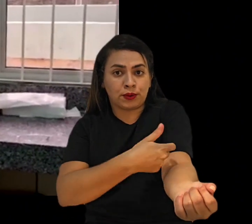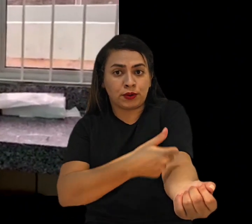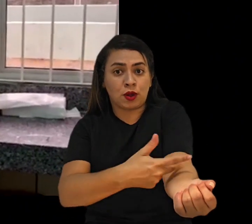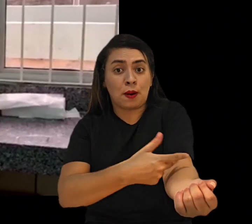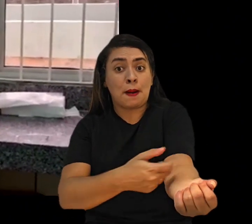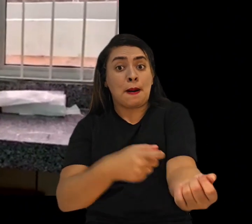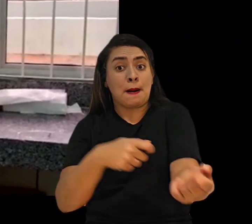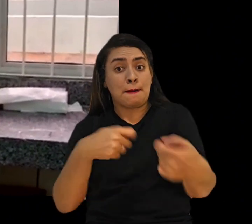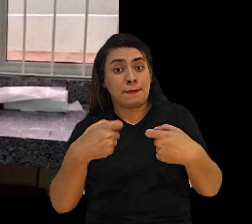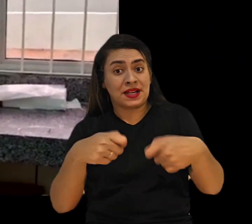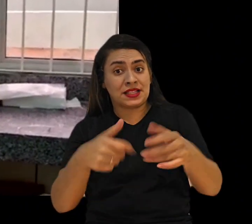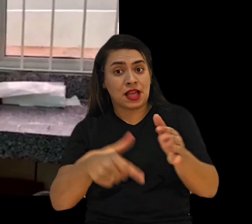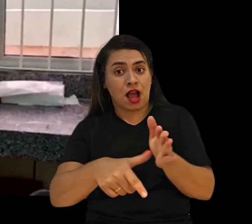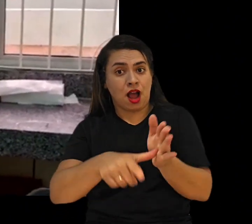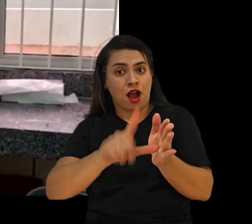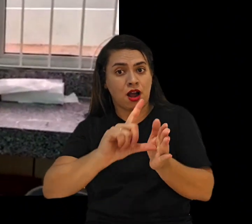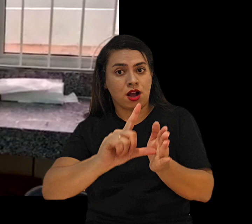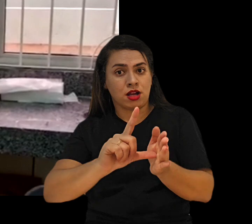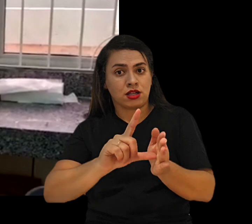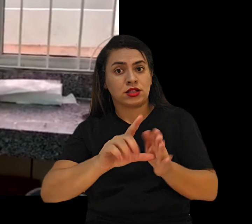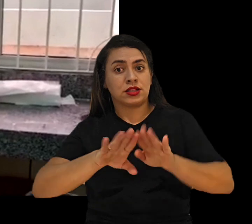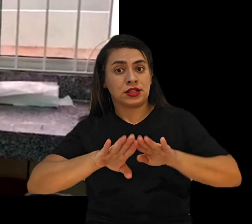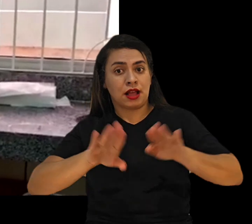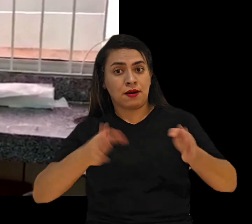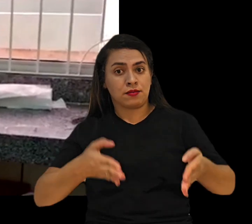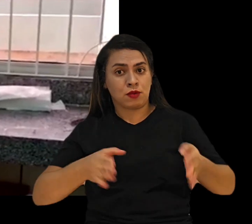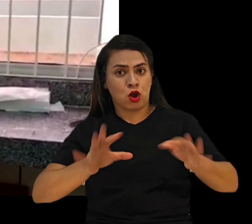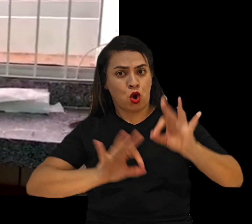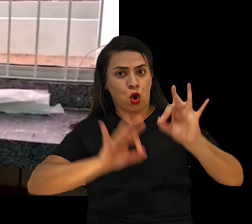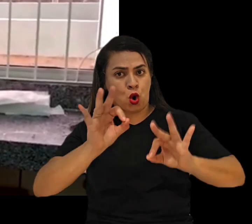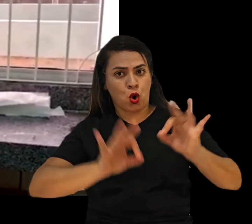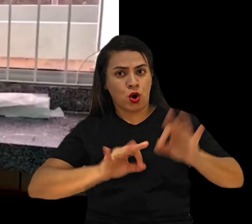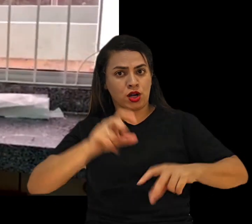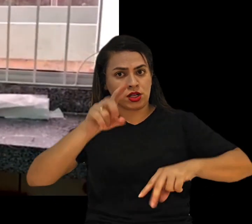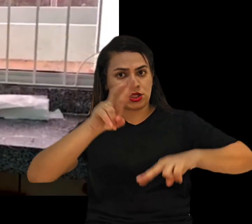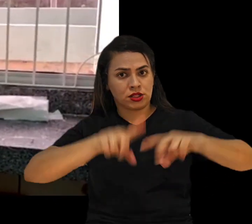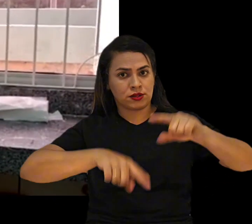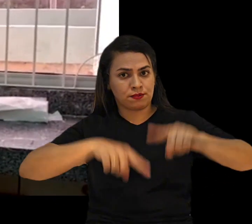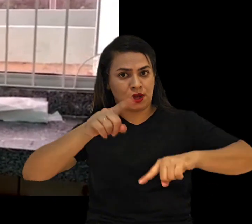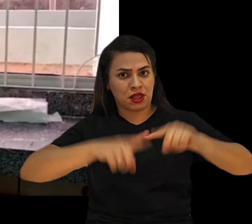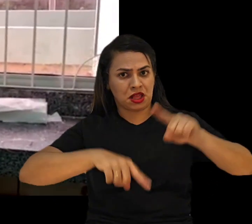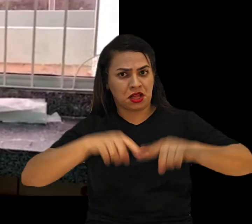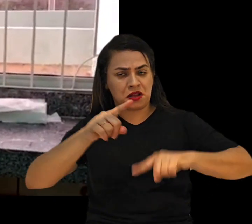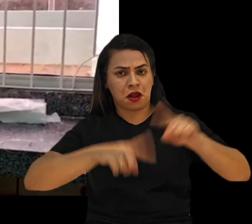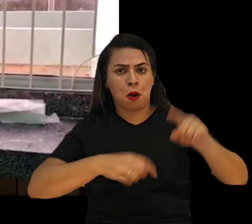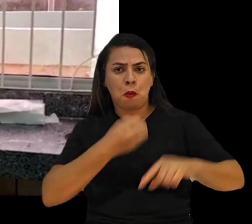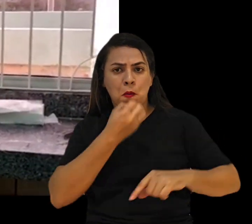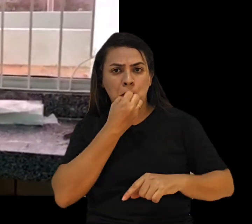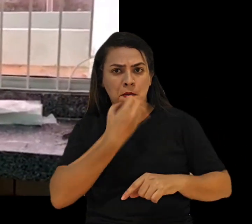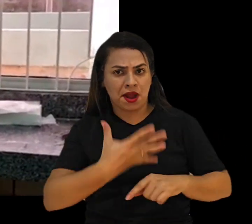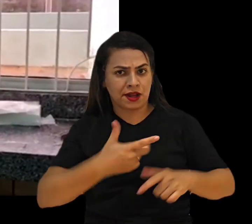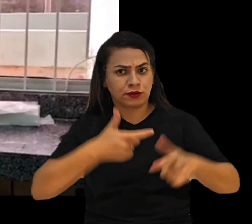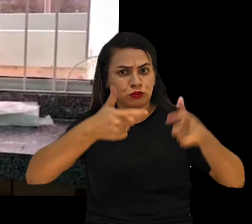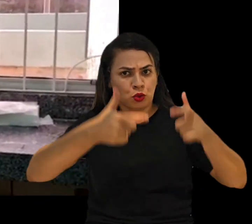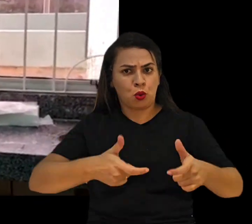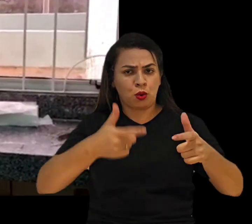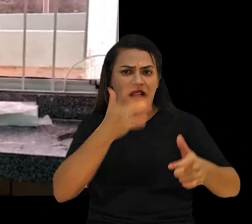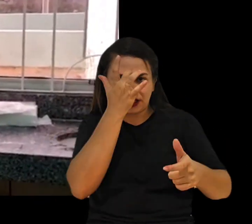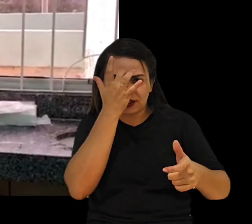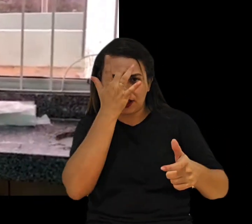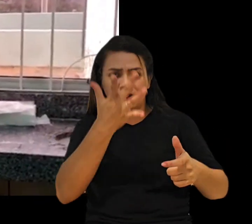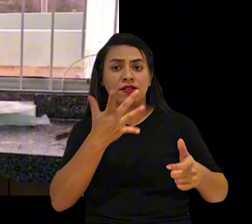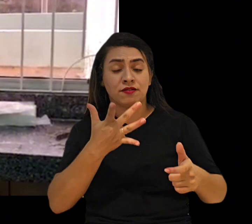material. A gente costuma deixar bem organizado toda a bancada, o local de coleta, e ele tem que ser